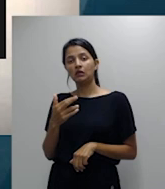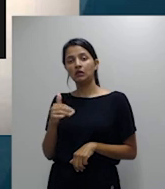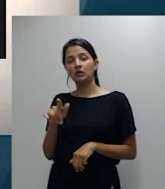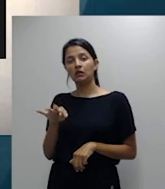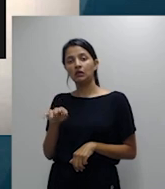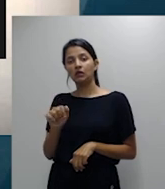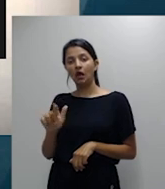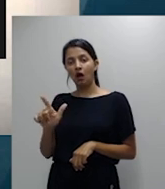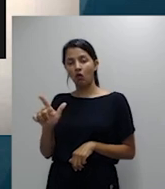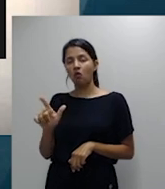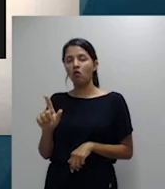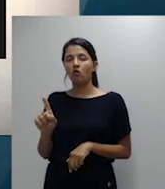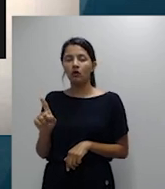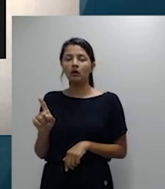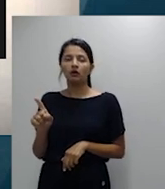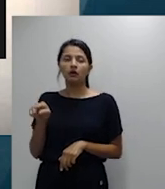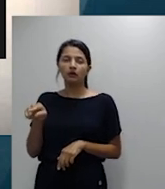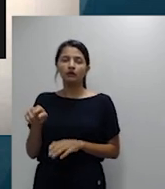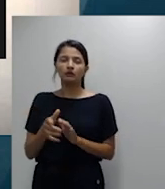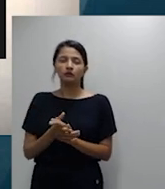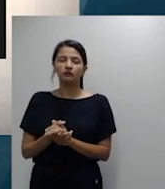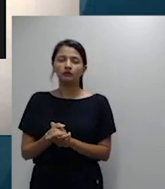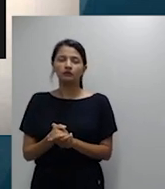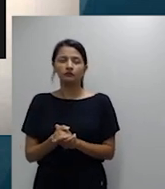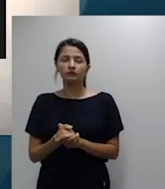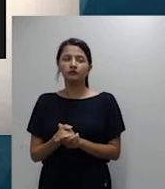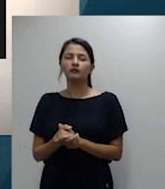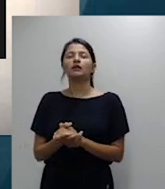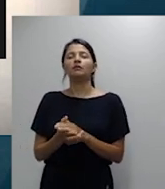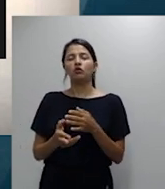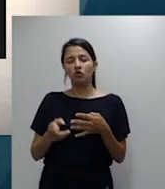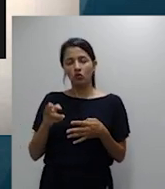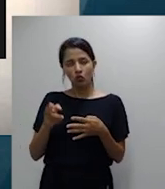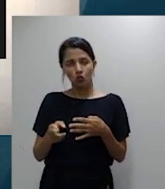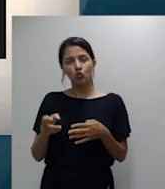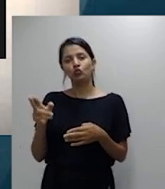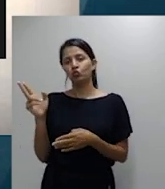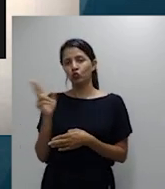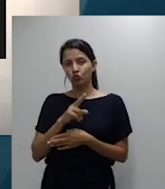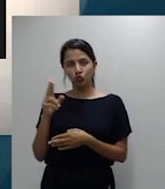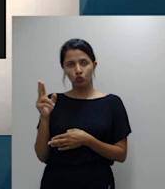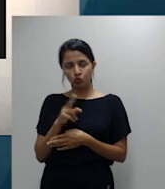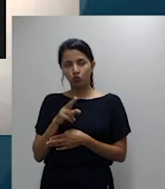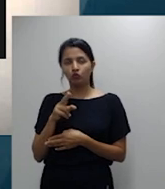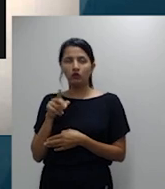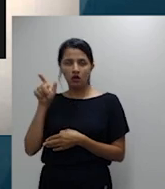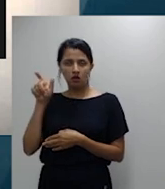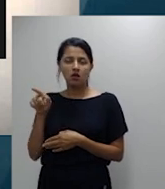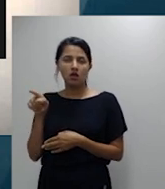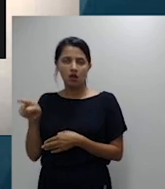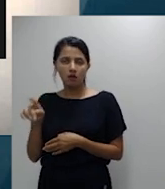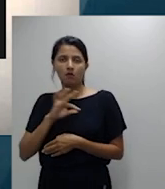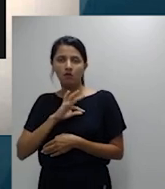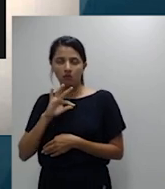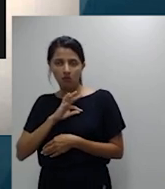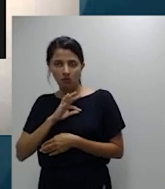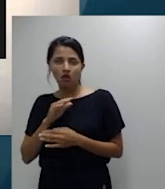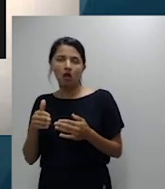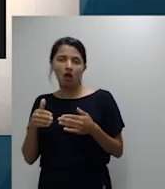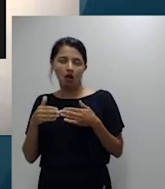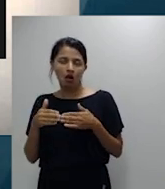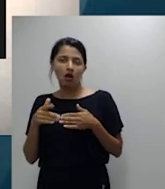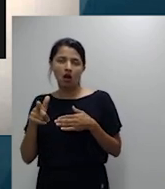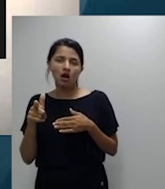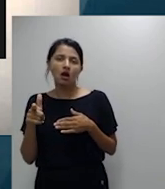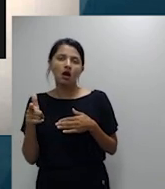bebe e novo recurso ordinário o impetrante a terra